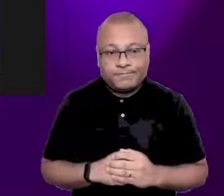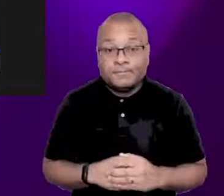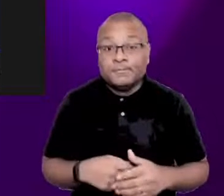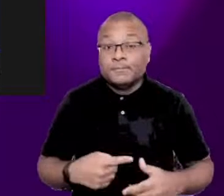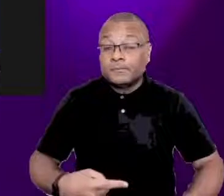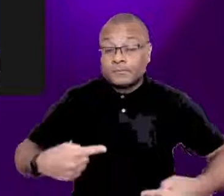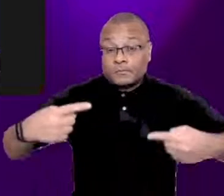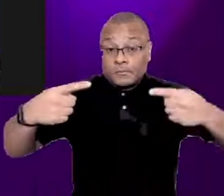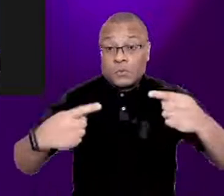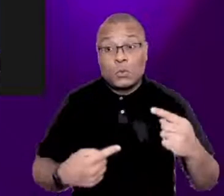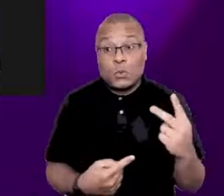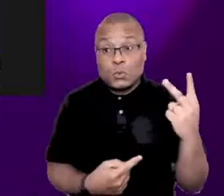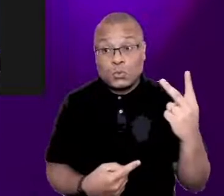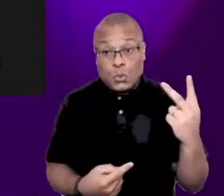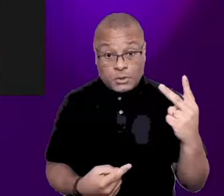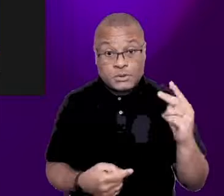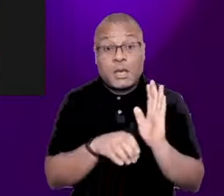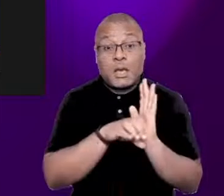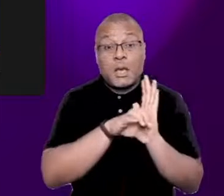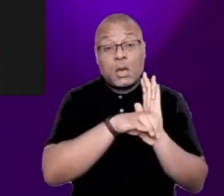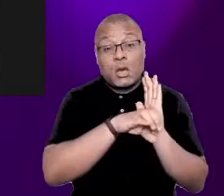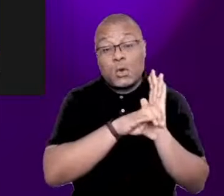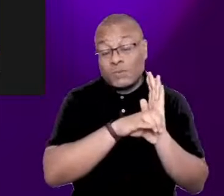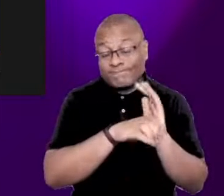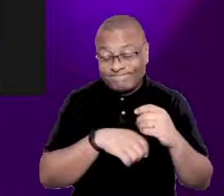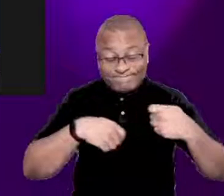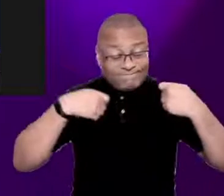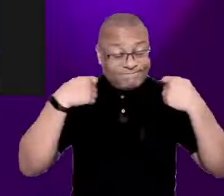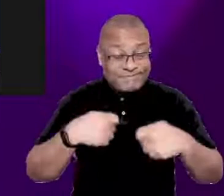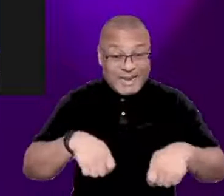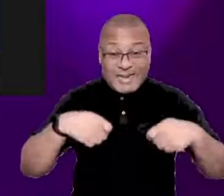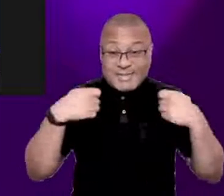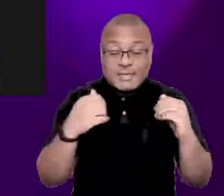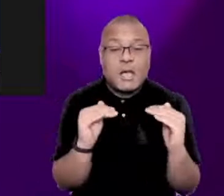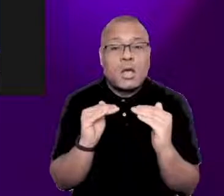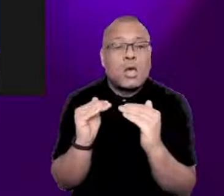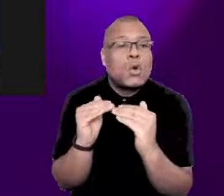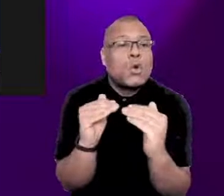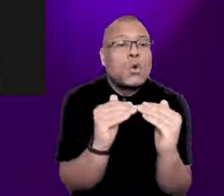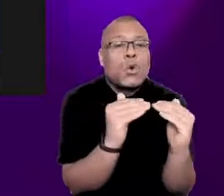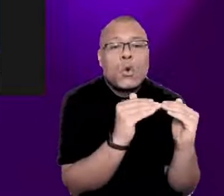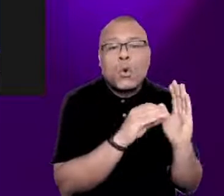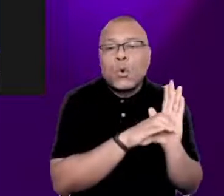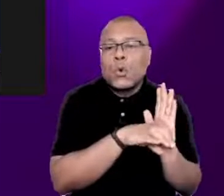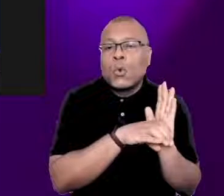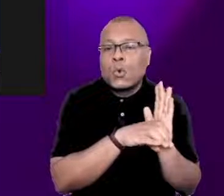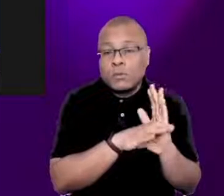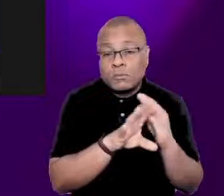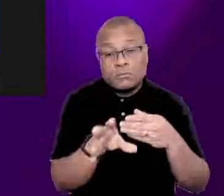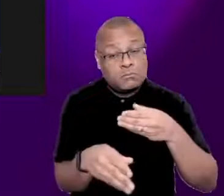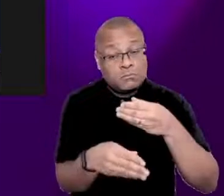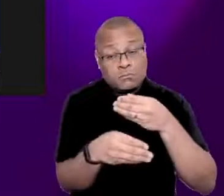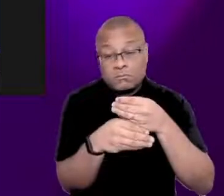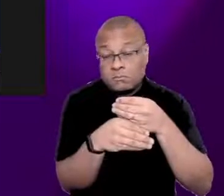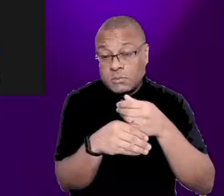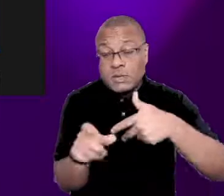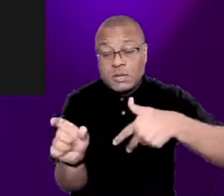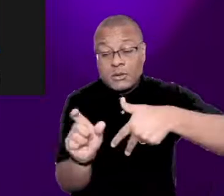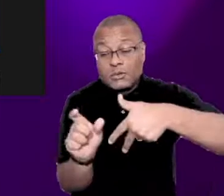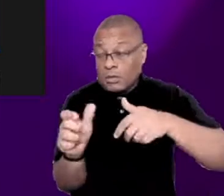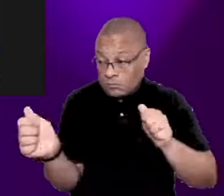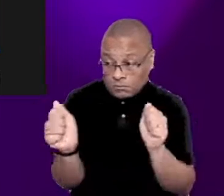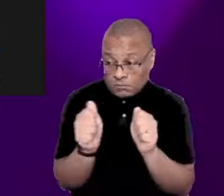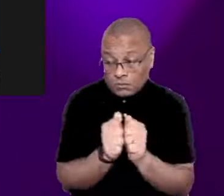número 2 é conceitual. A gente precisa concordar sobre os conceitos para poder trazer os stakeholders a